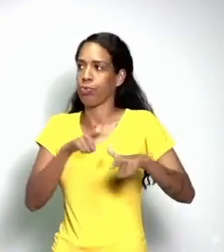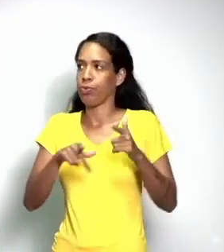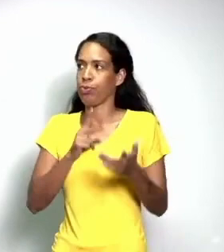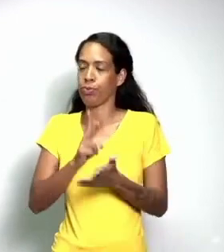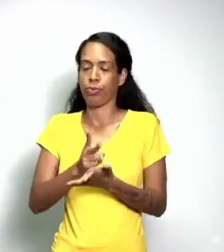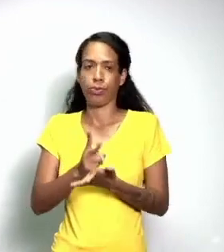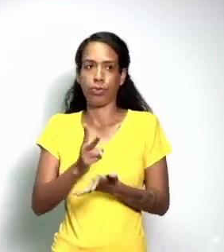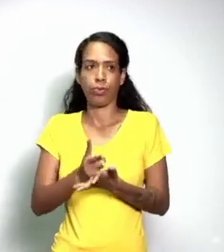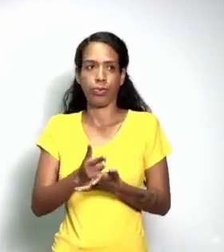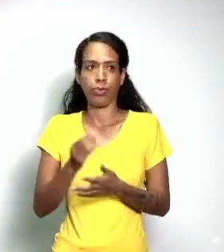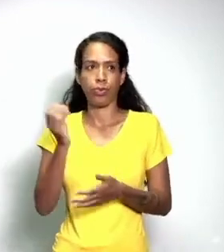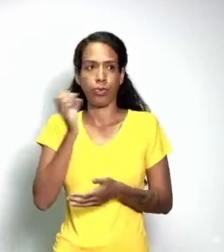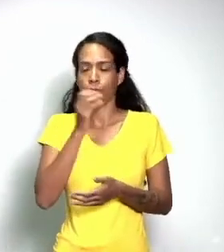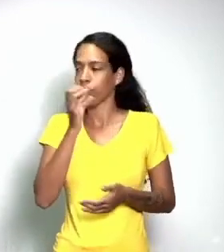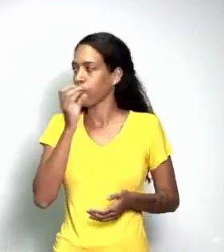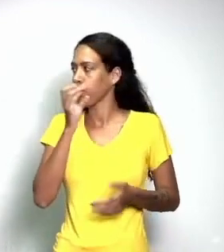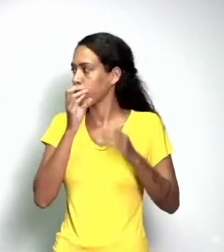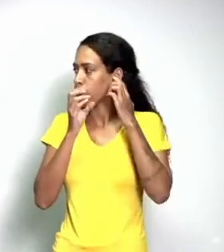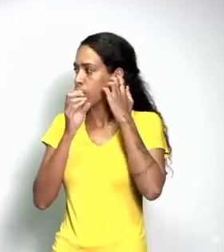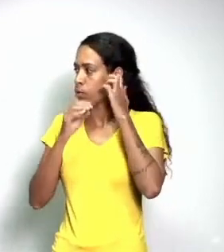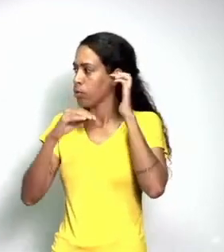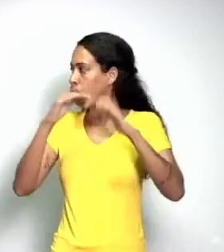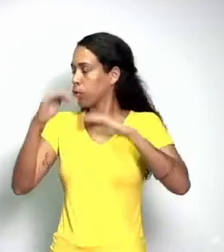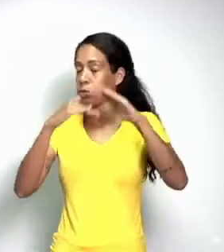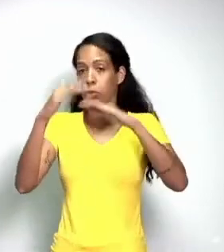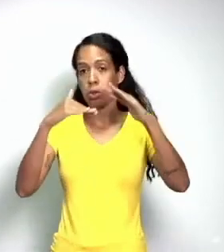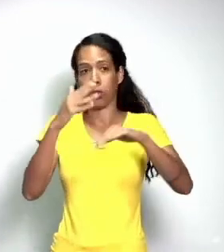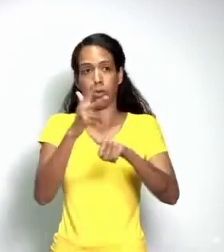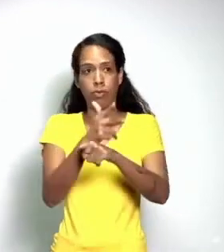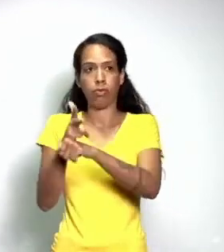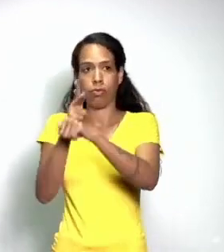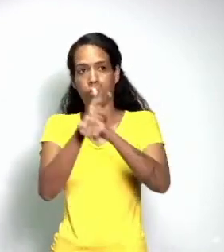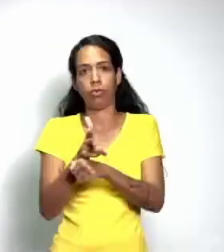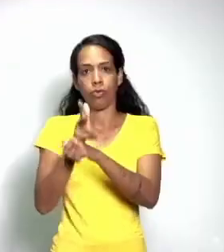sempre para agilizar o processo de filmagem.